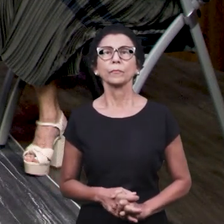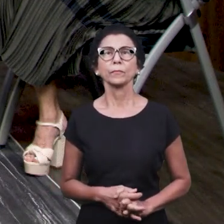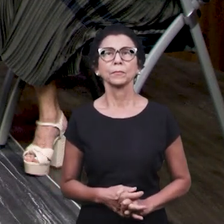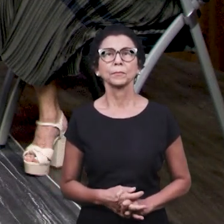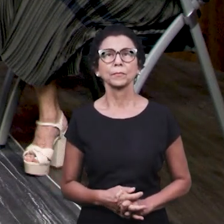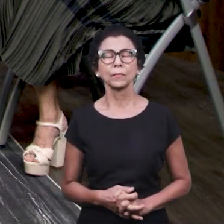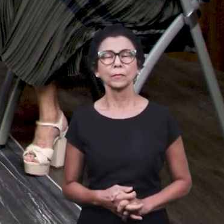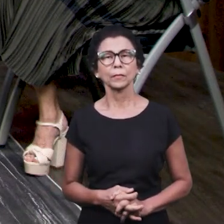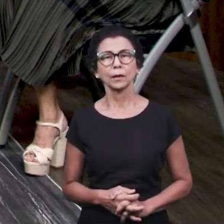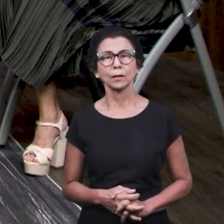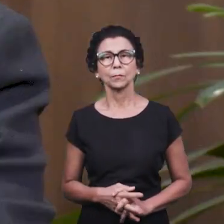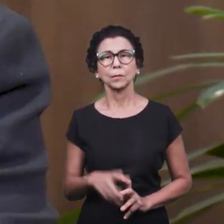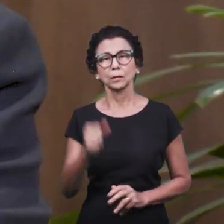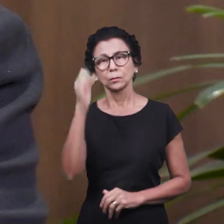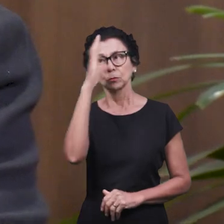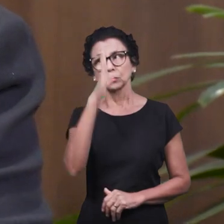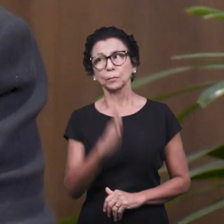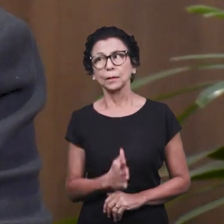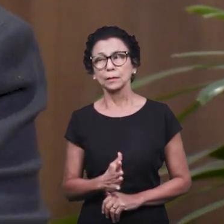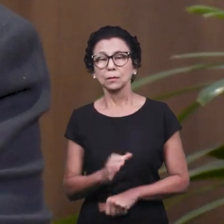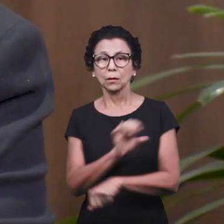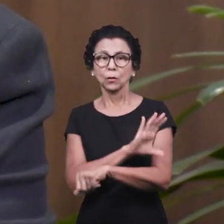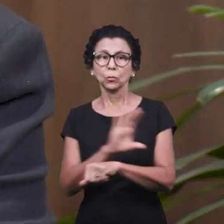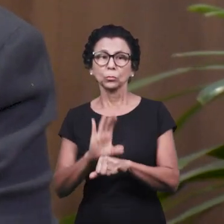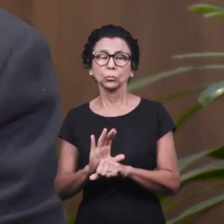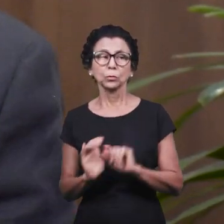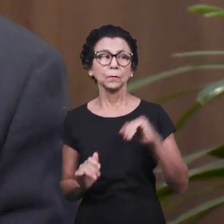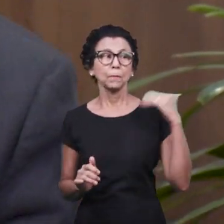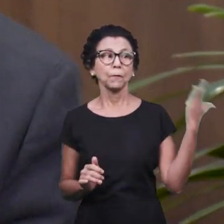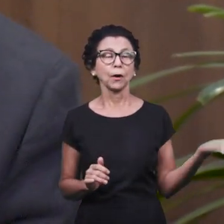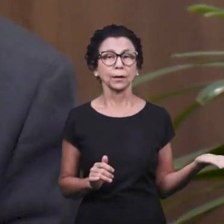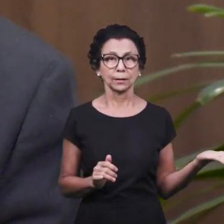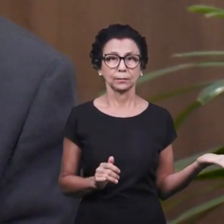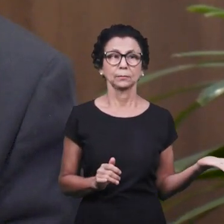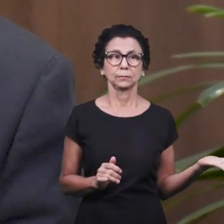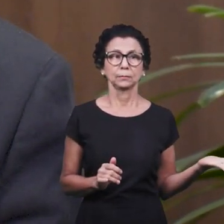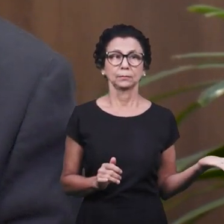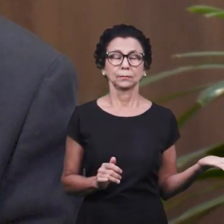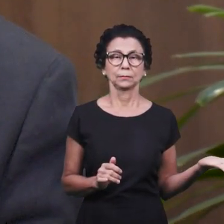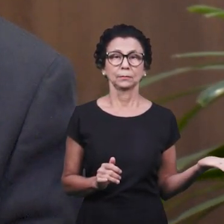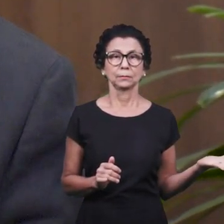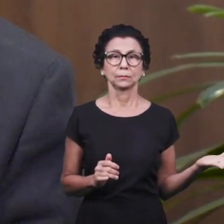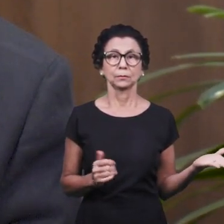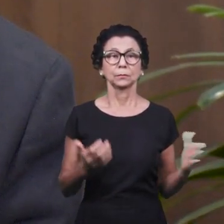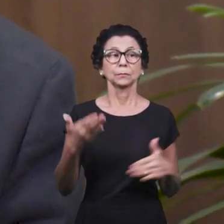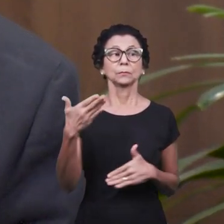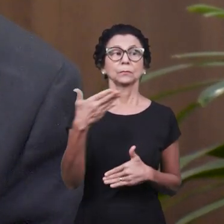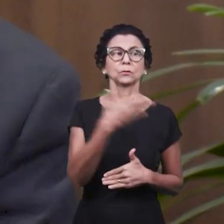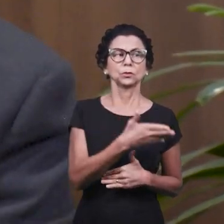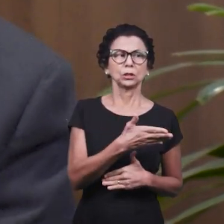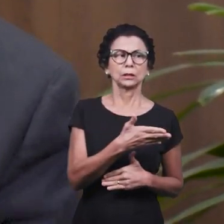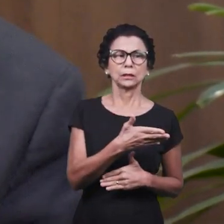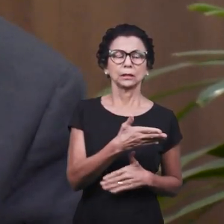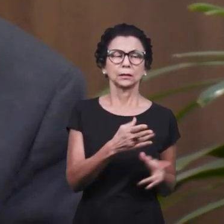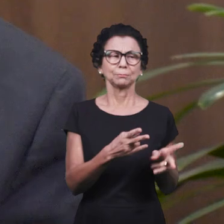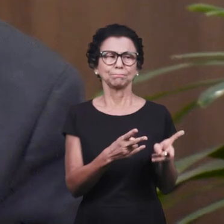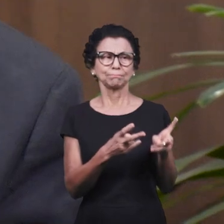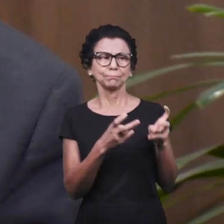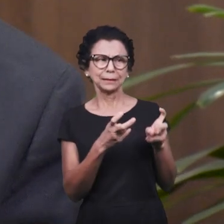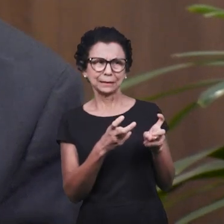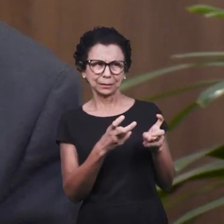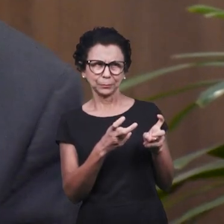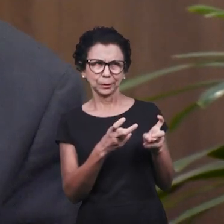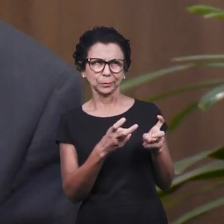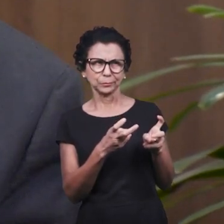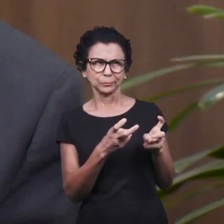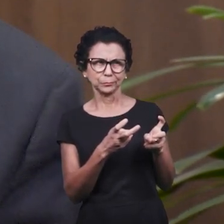realidade completamente diferente. Como é que você está preparado para poder chegar lá e perceber e captar